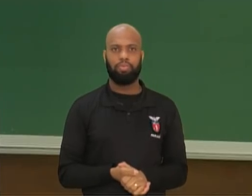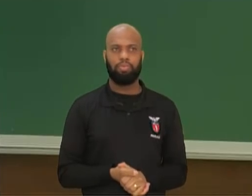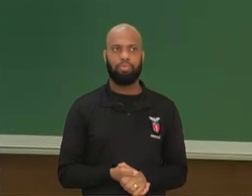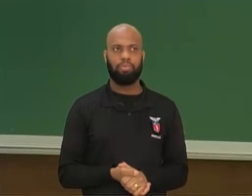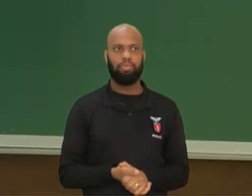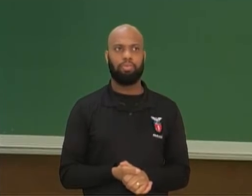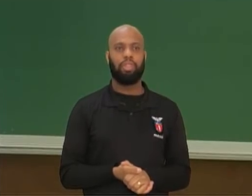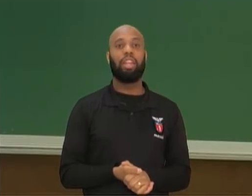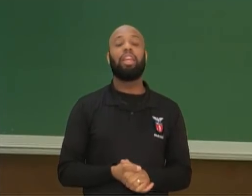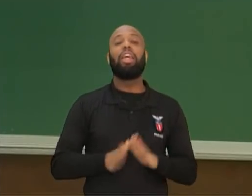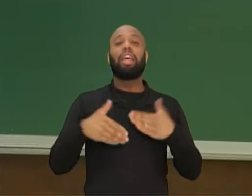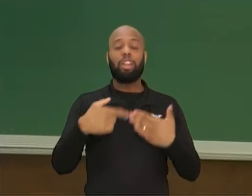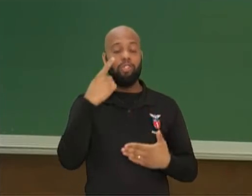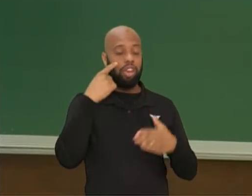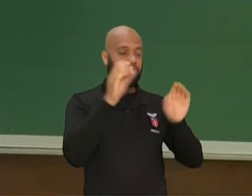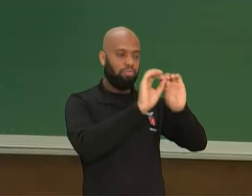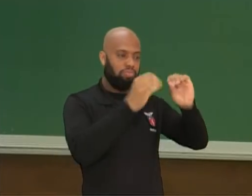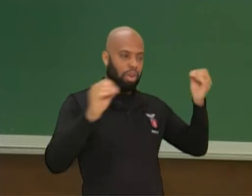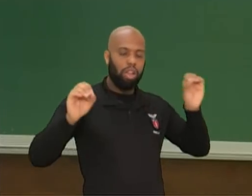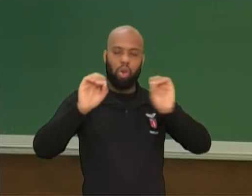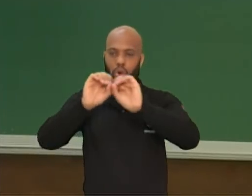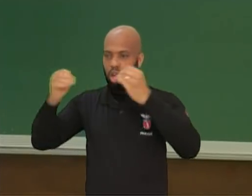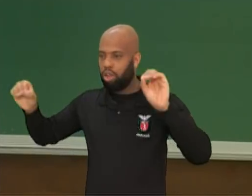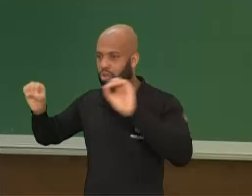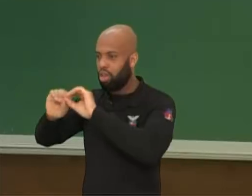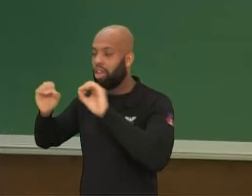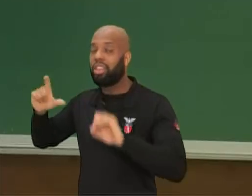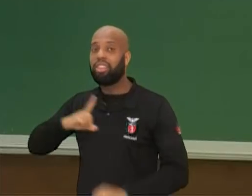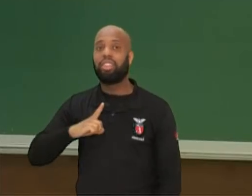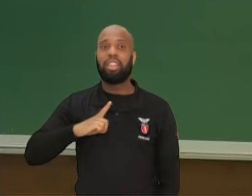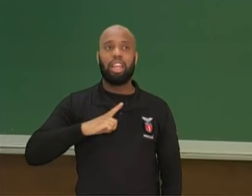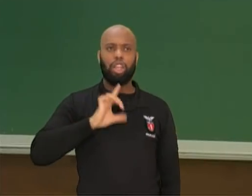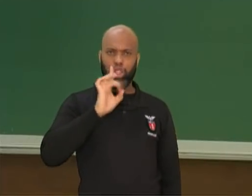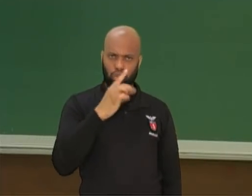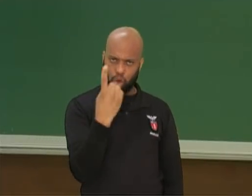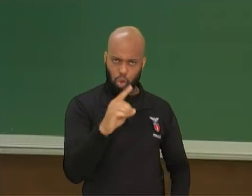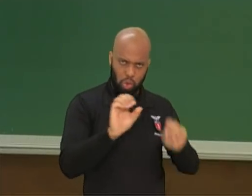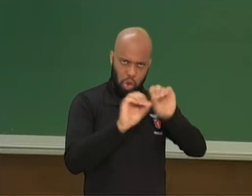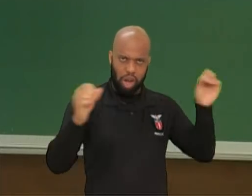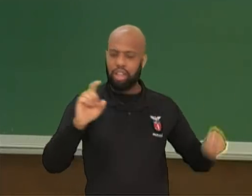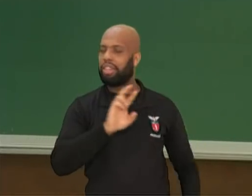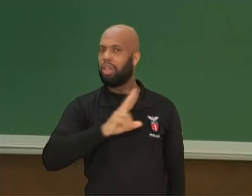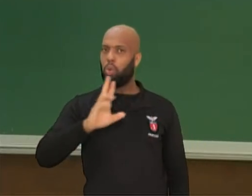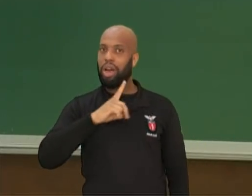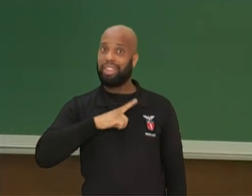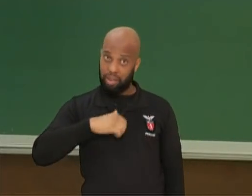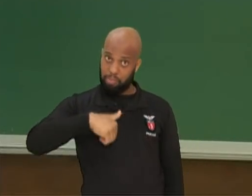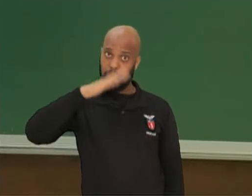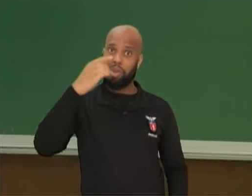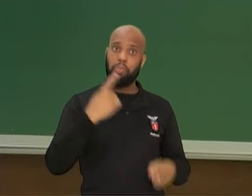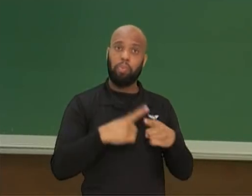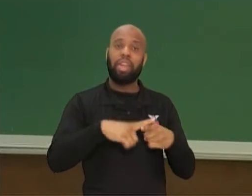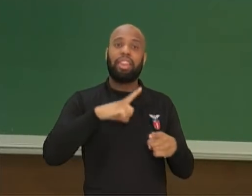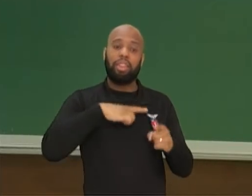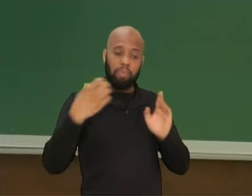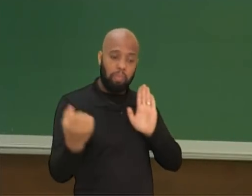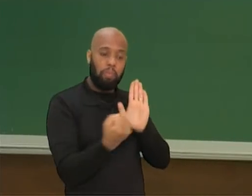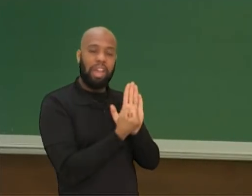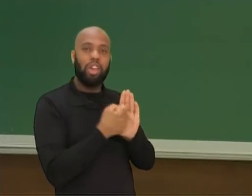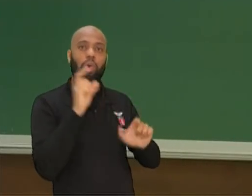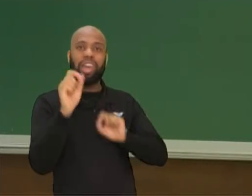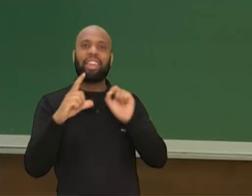Essas orações que nós temos ali, nós temos mais do que uma oração, ok? Porque elas são marcadas